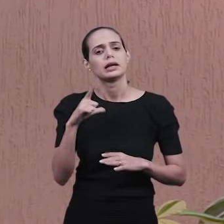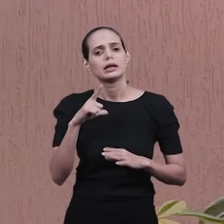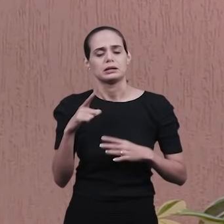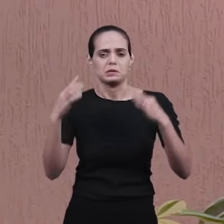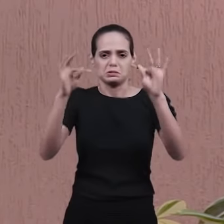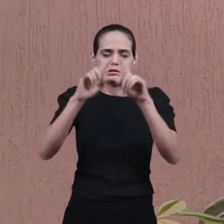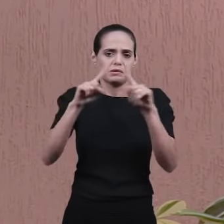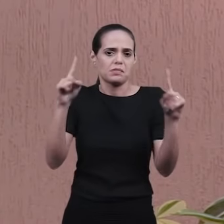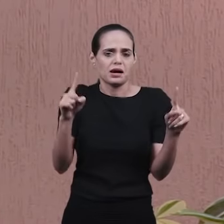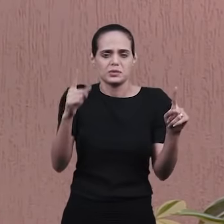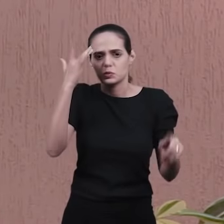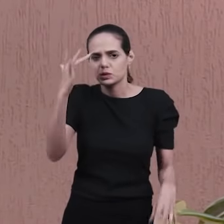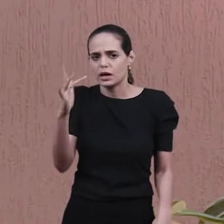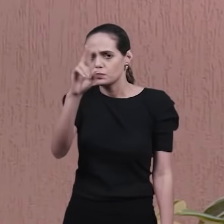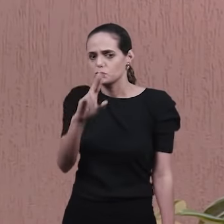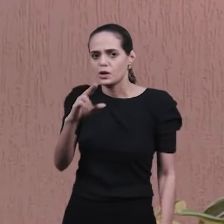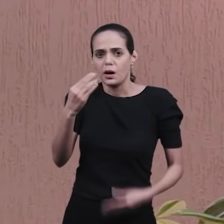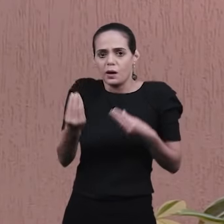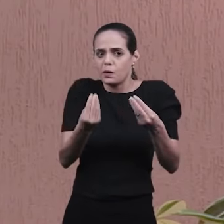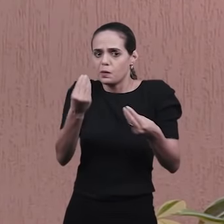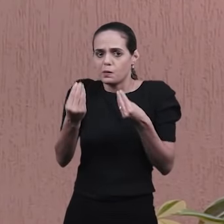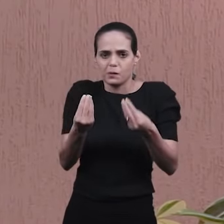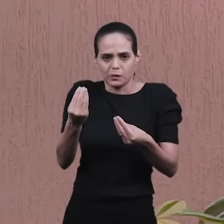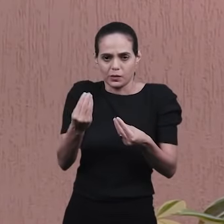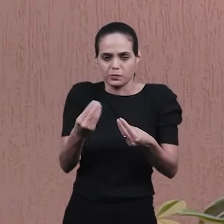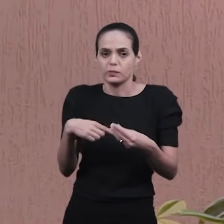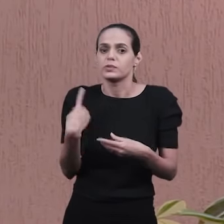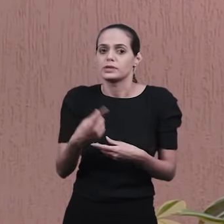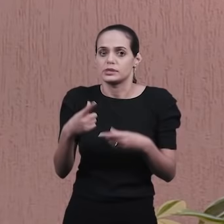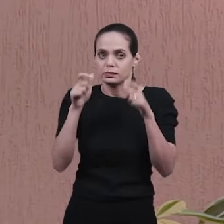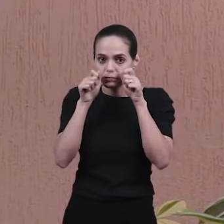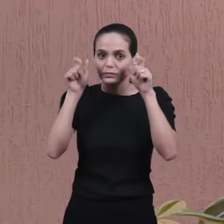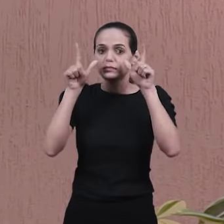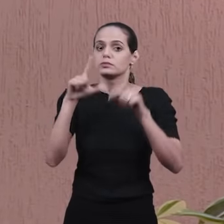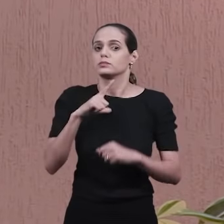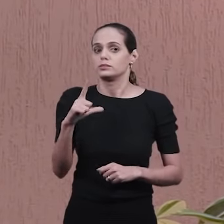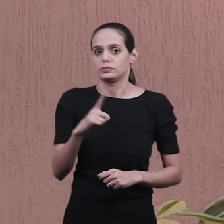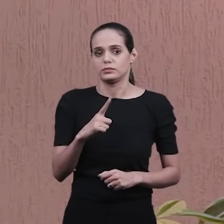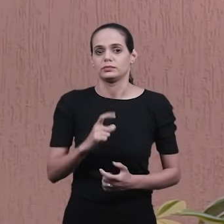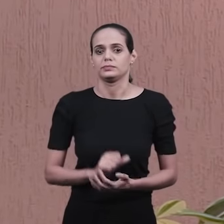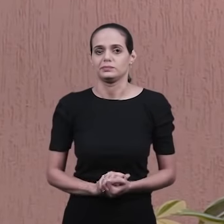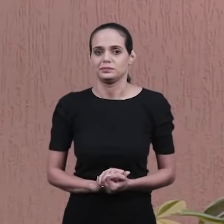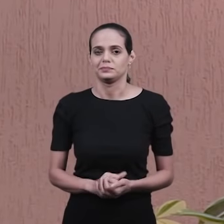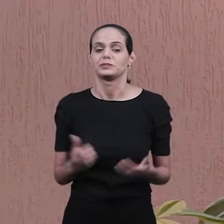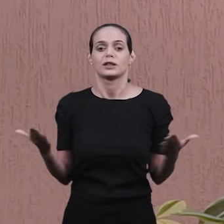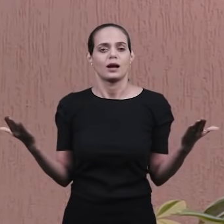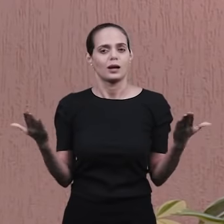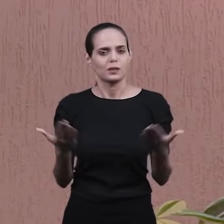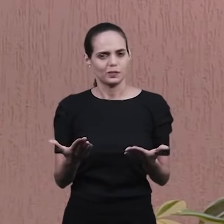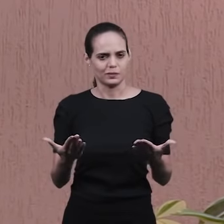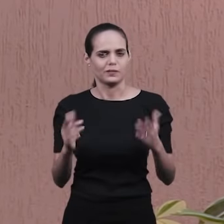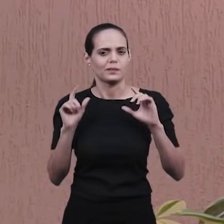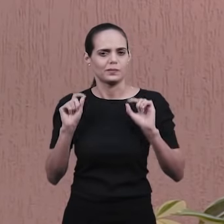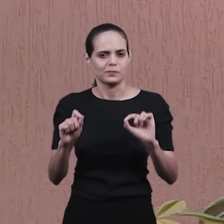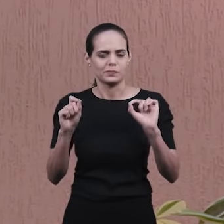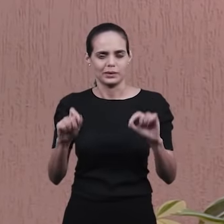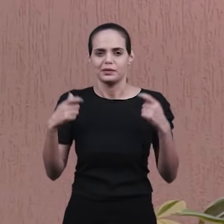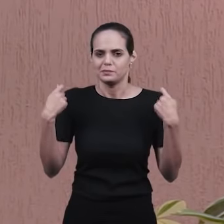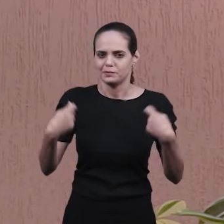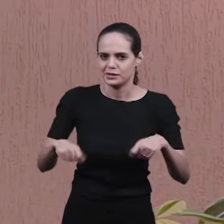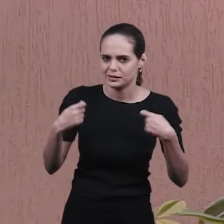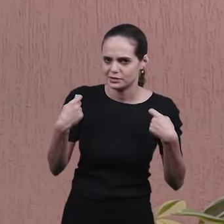usar. Então, é algo que nós precisamos nos atentar. O que nós vamos fazer, o que eles vão precisar, de